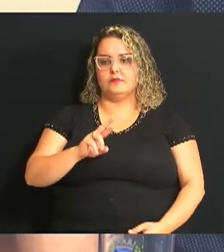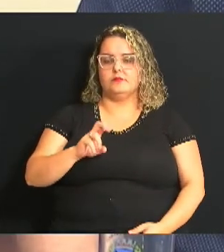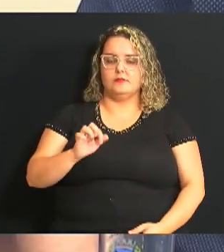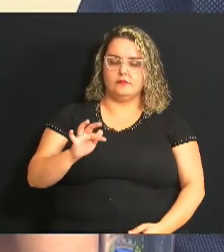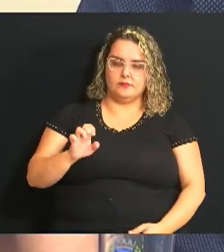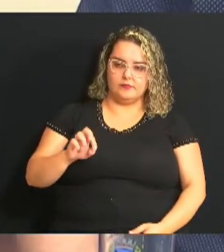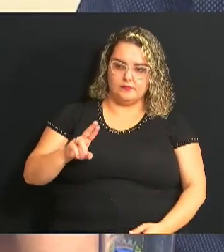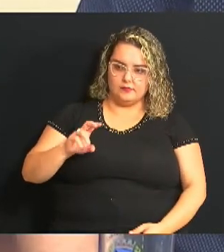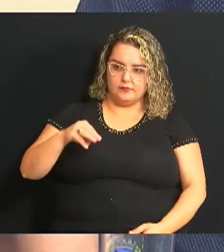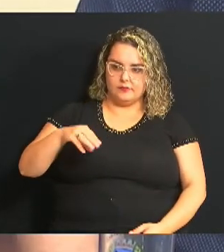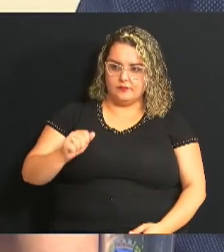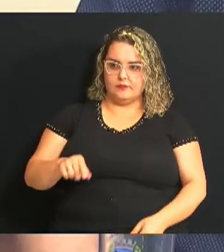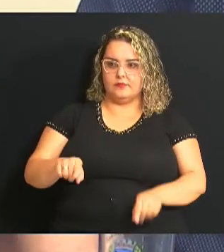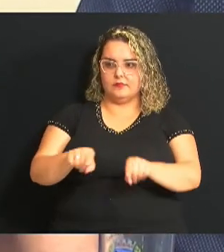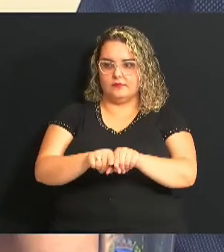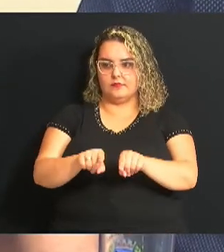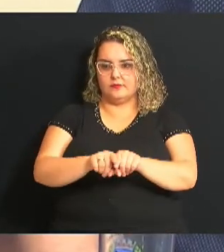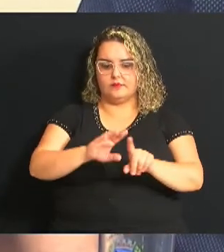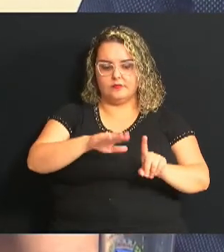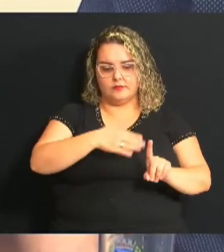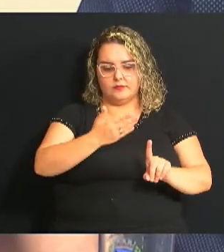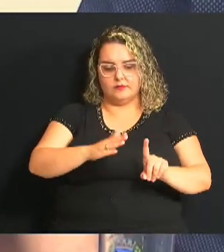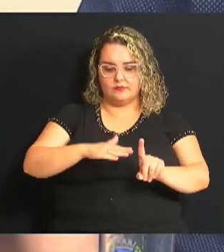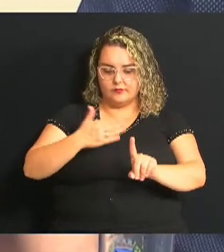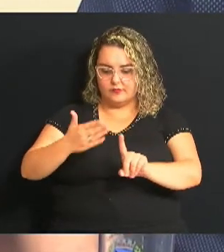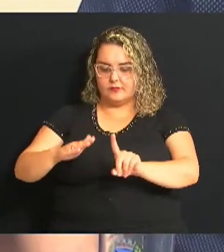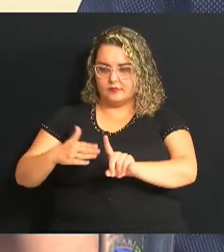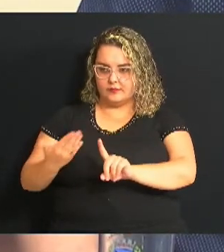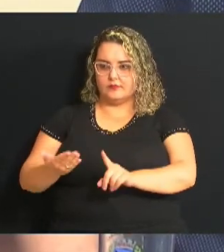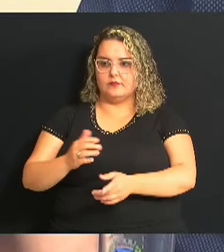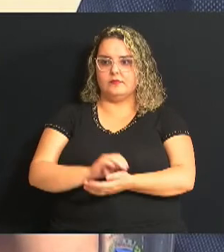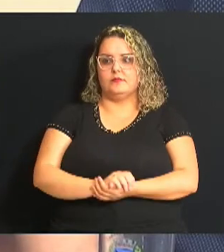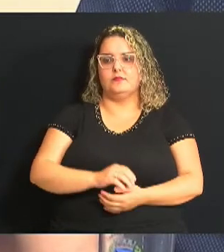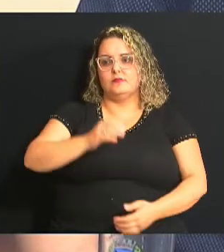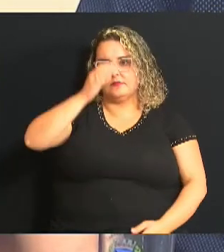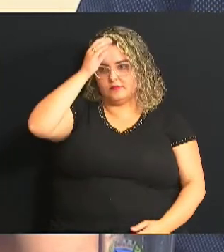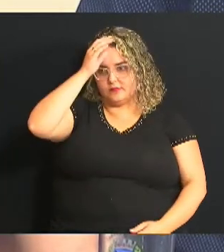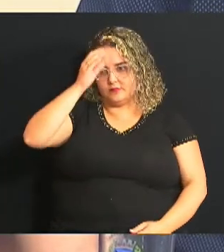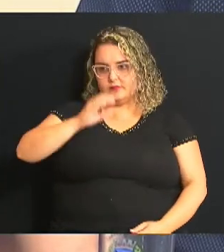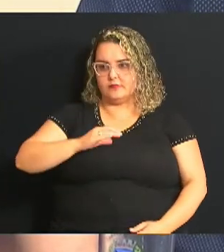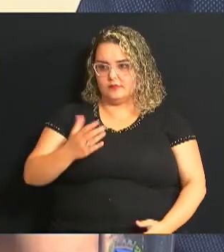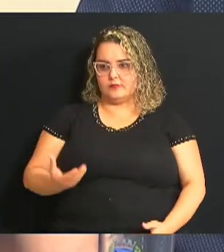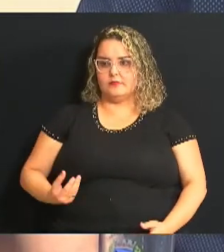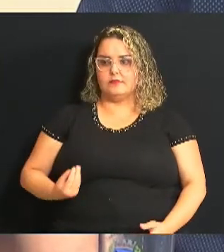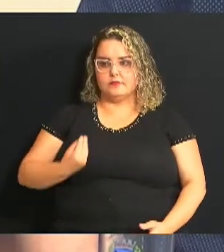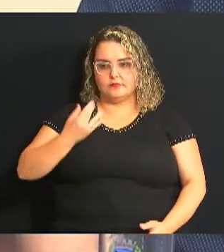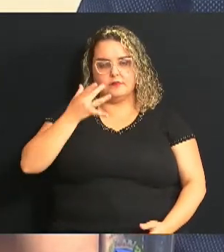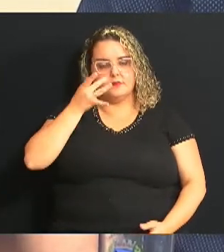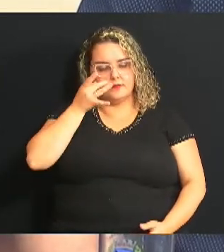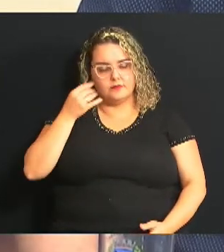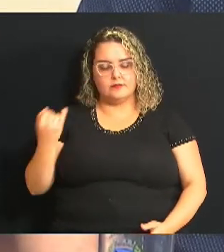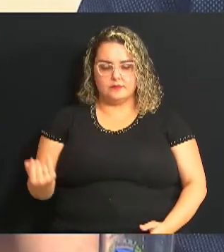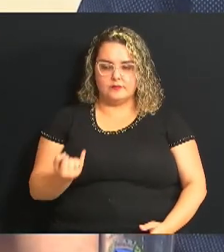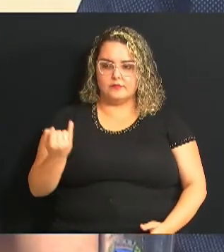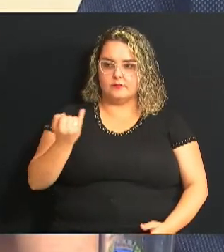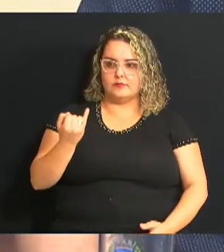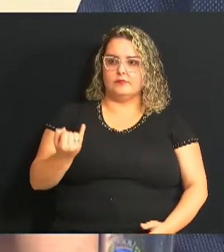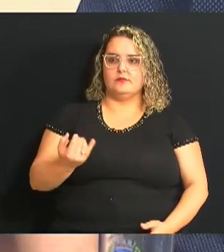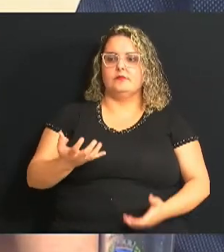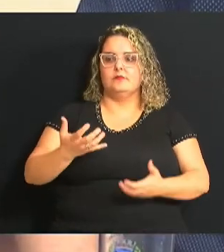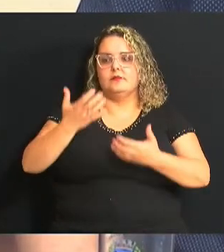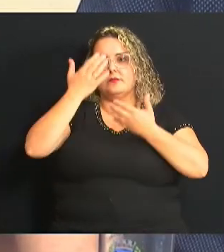e também de homenagear esses cidadãos relevantes aqui para a nossa cidade. Eu quero agradecer